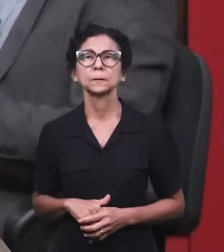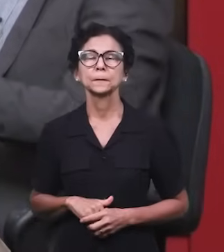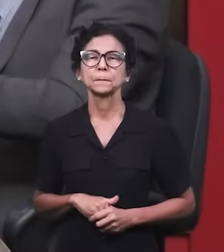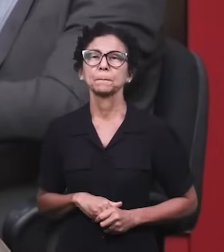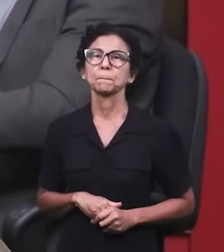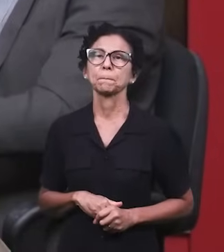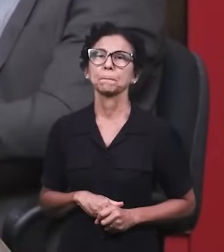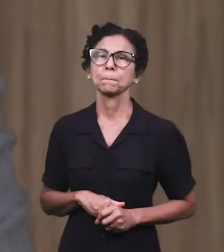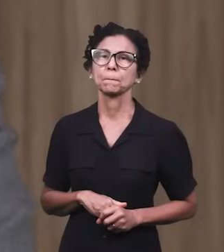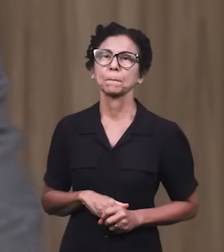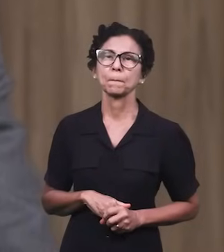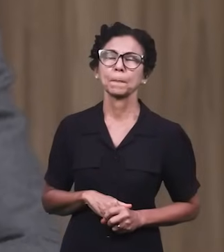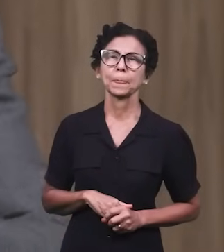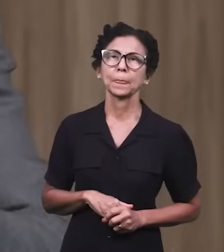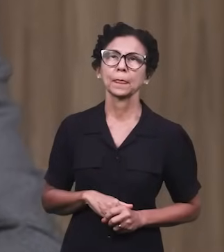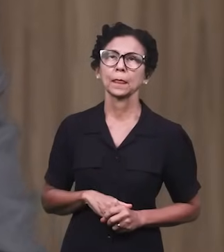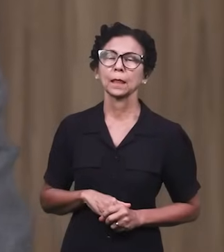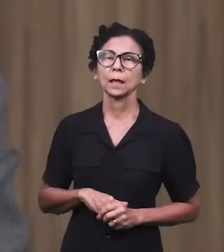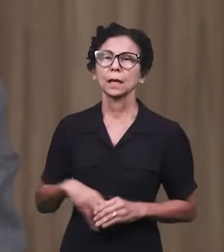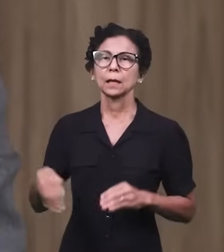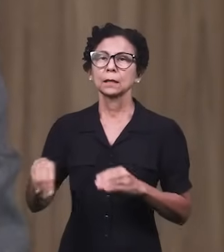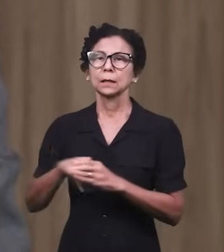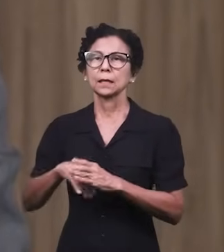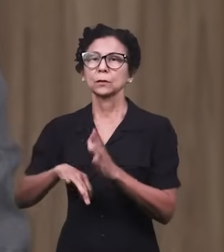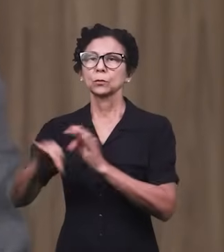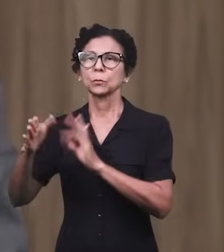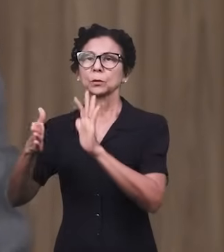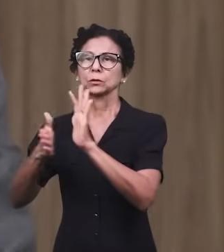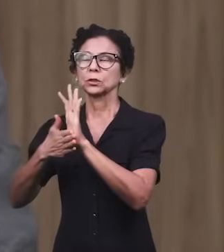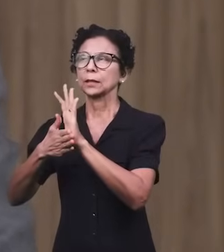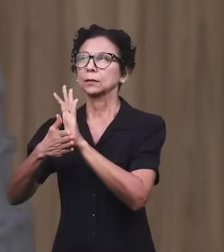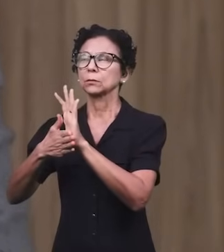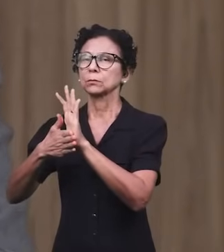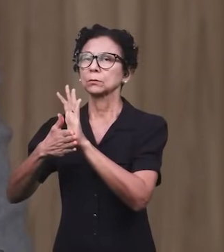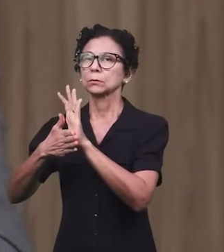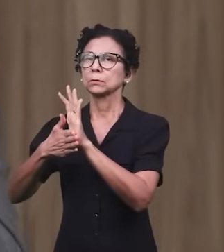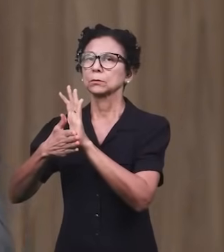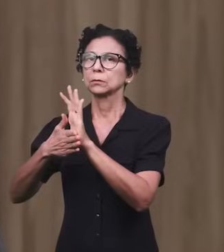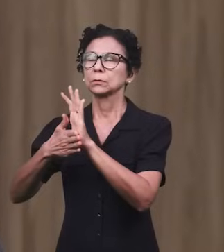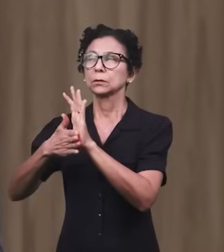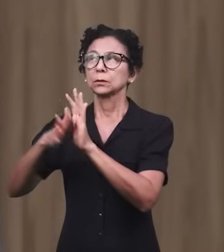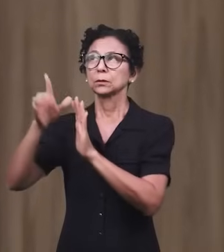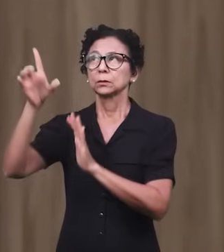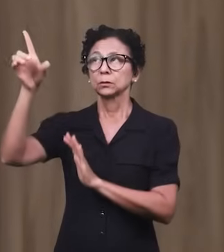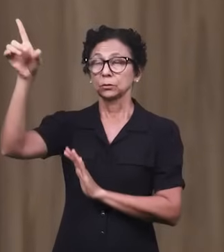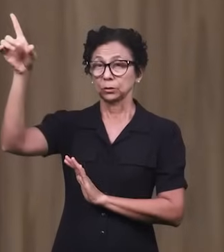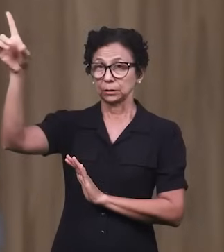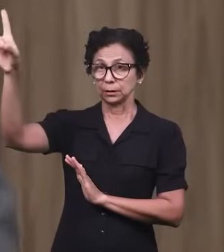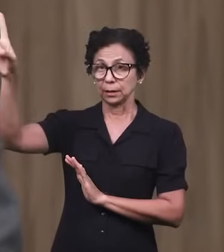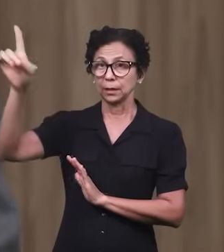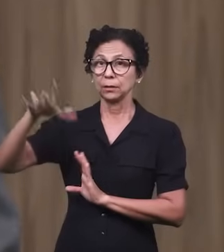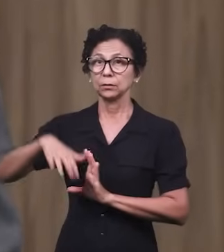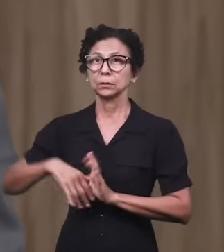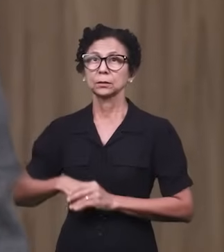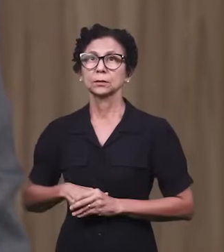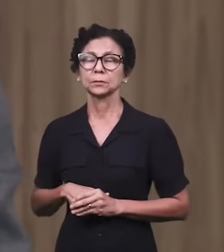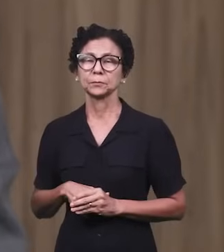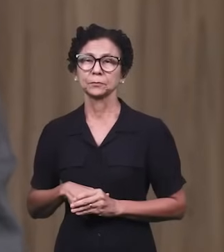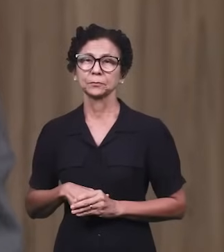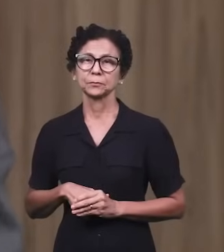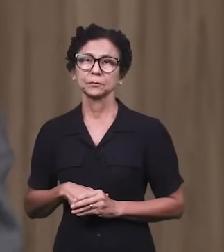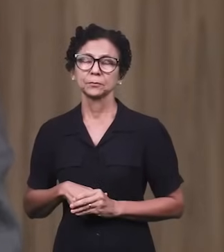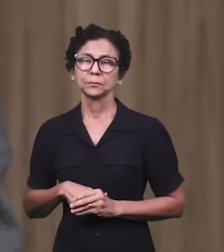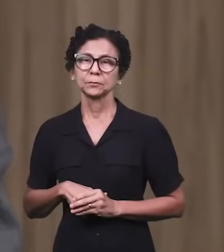na mente do Senhor, né, no projeto do Senhor, não era só um filho servindo ao Senhor, era um filho